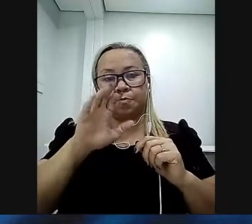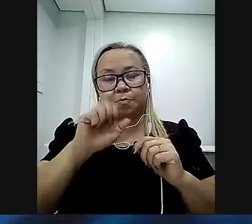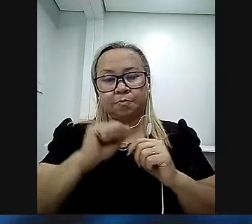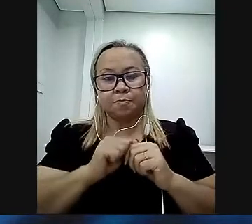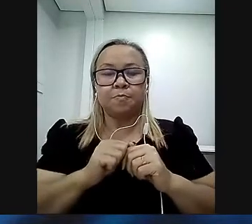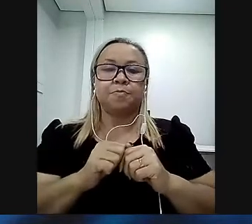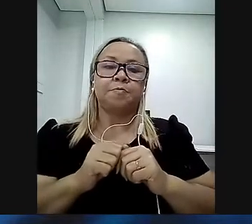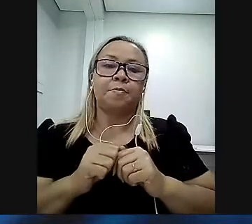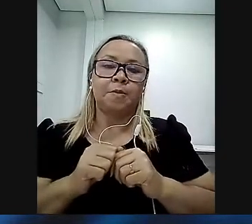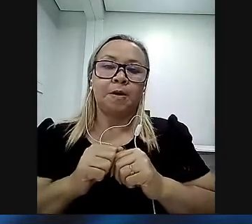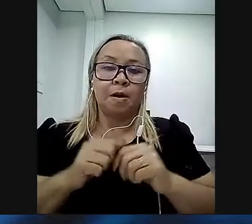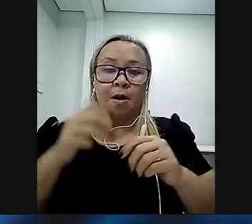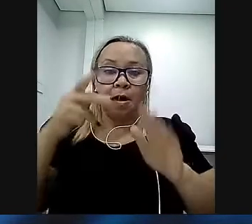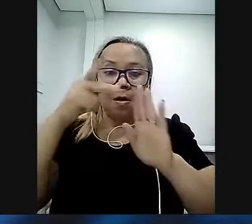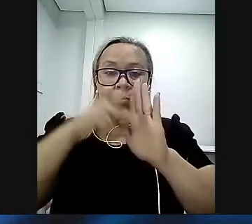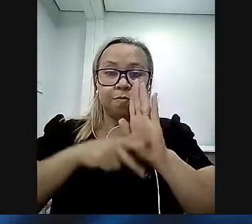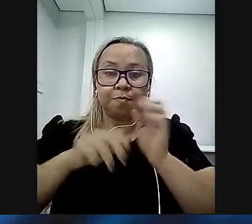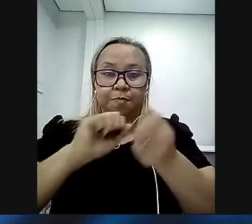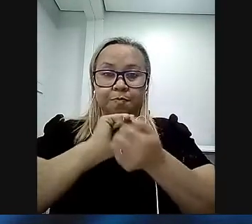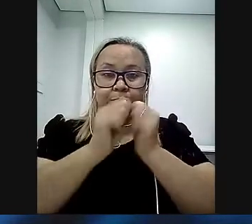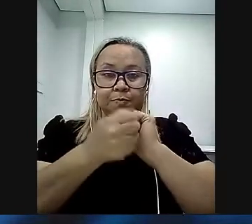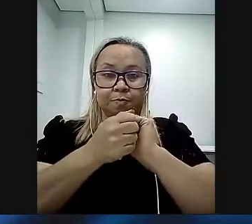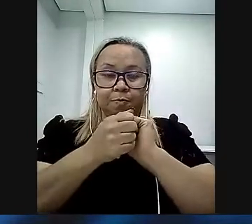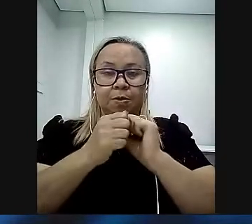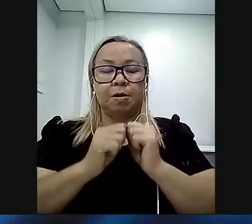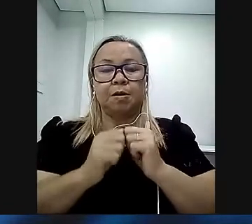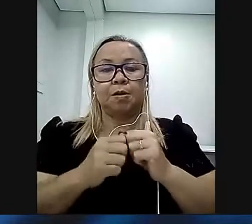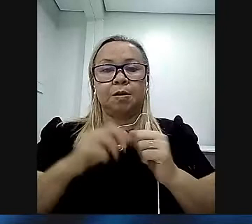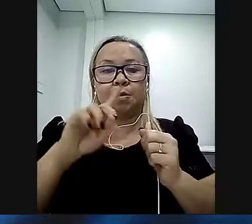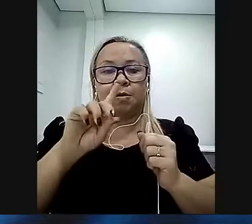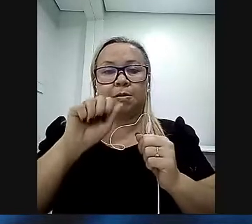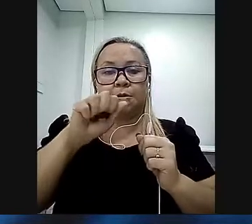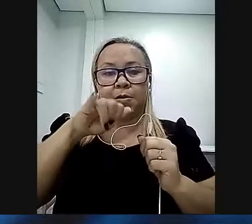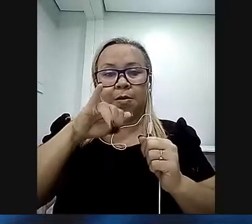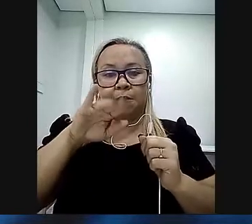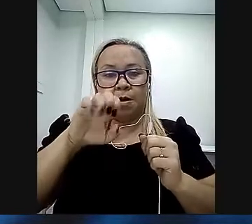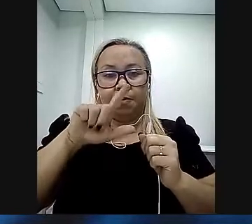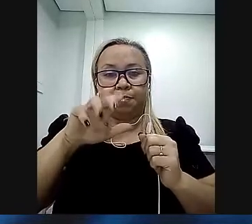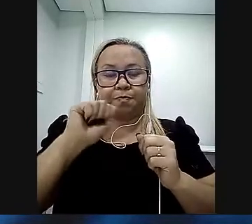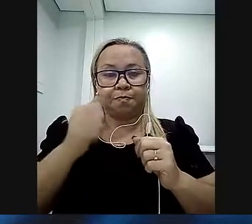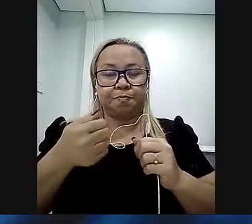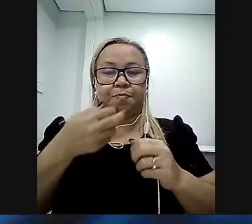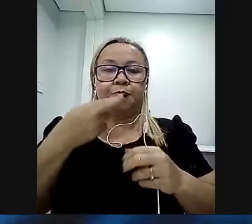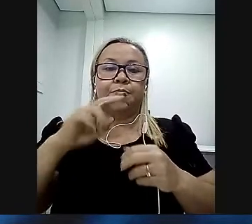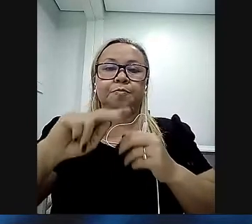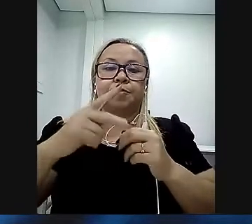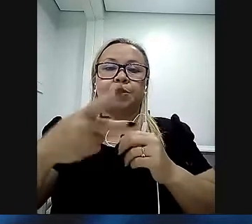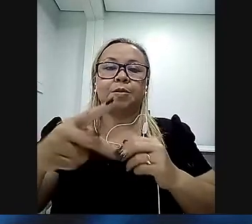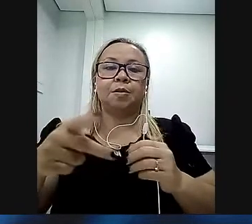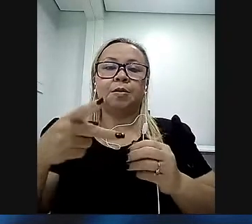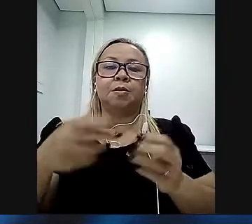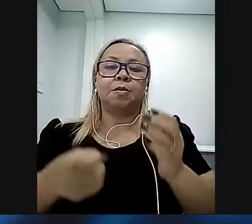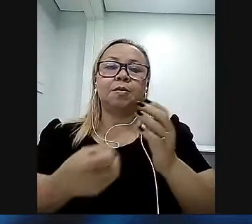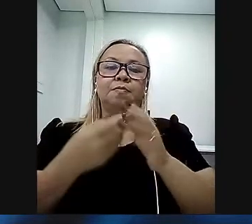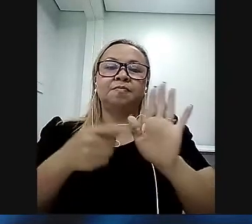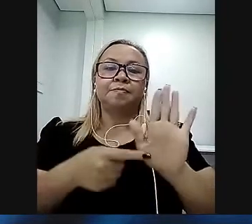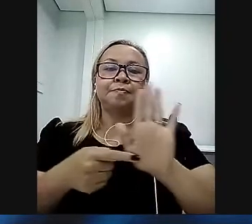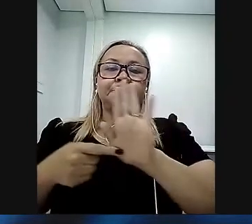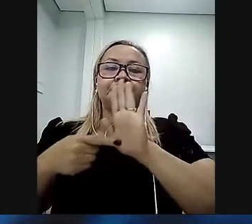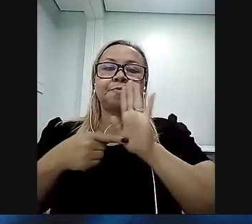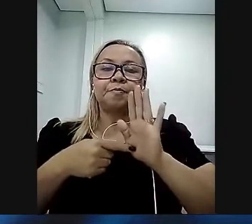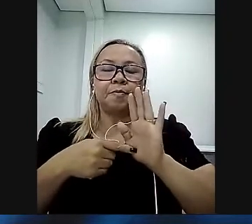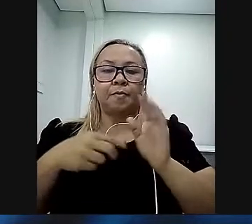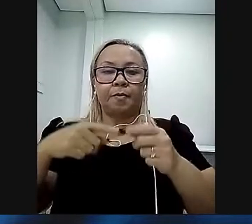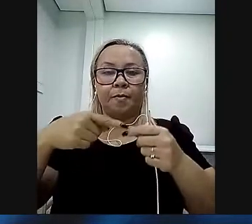O projeto expositivo, que tem a curadoria assinada por Daniela Taide, é fruto da exposição original Brasília da Utopia Capital, que já